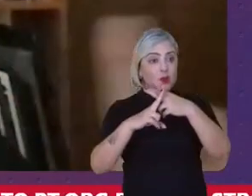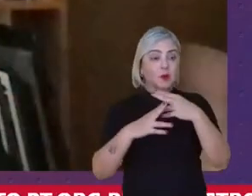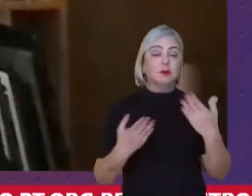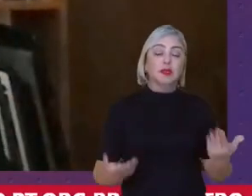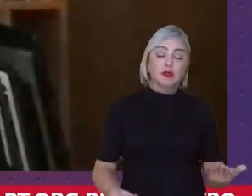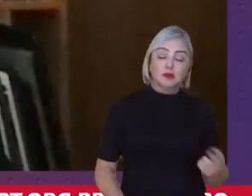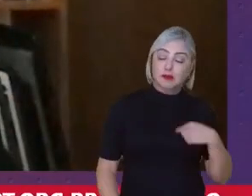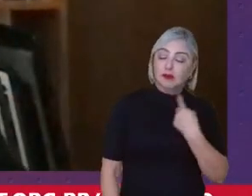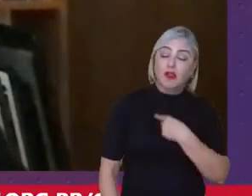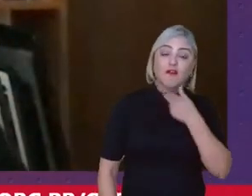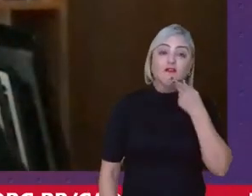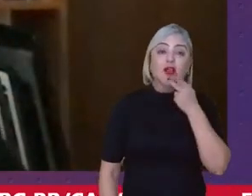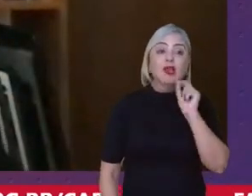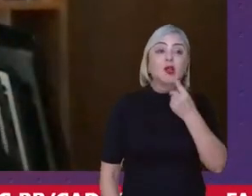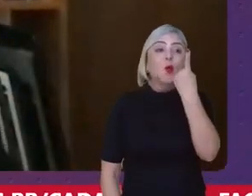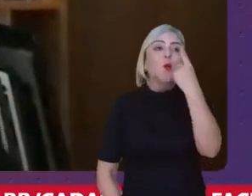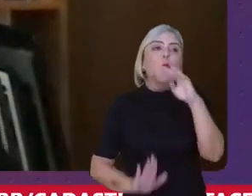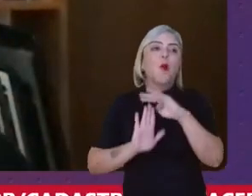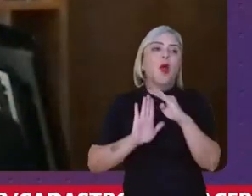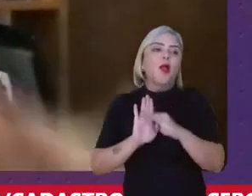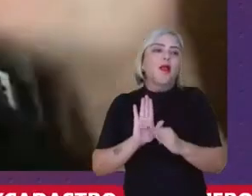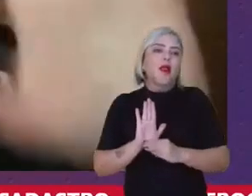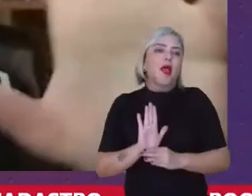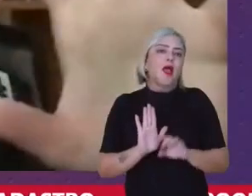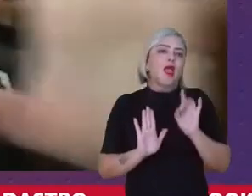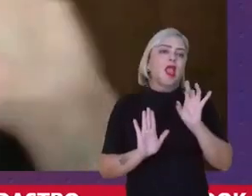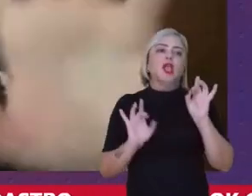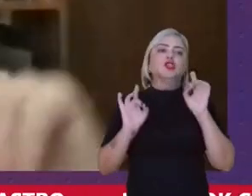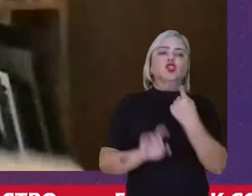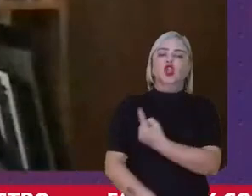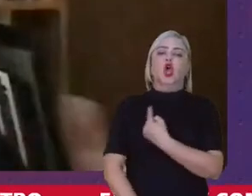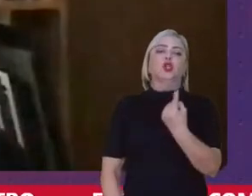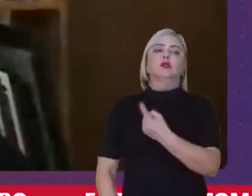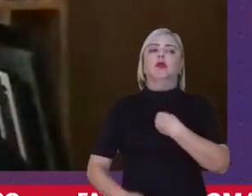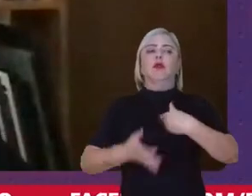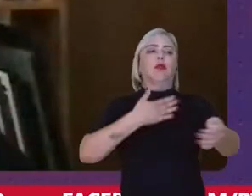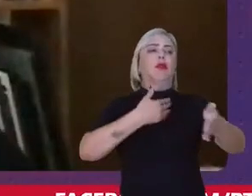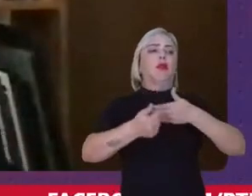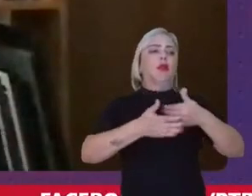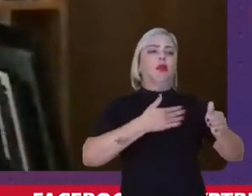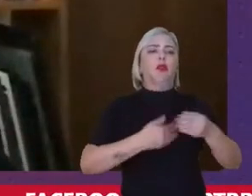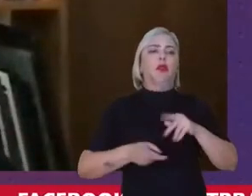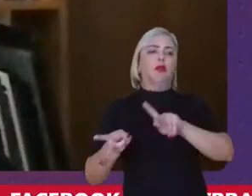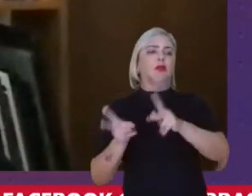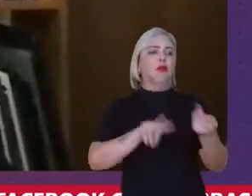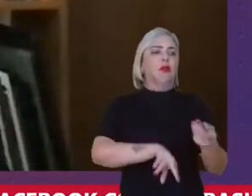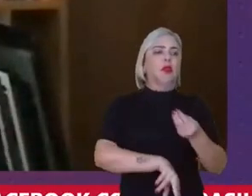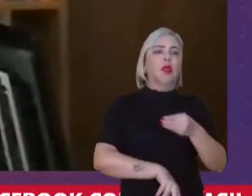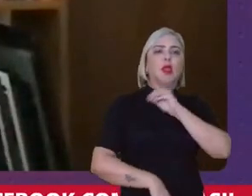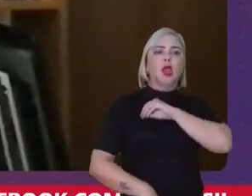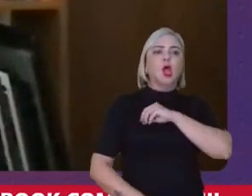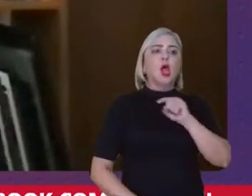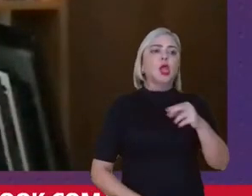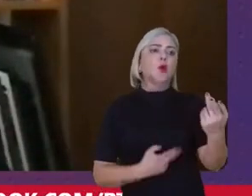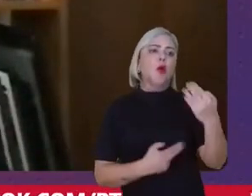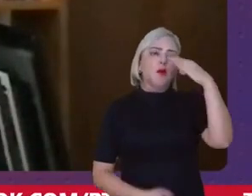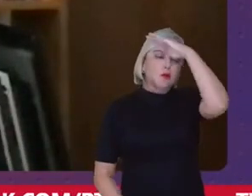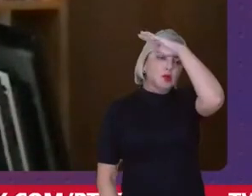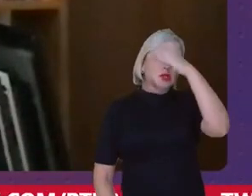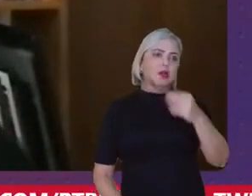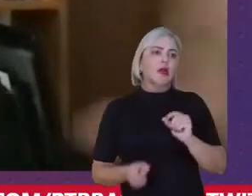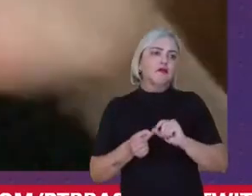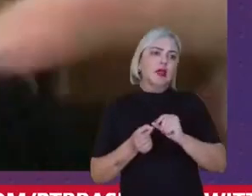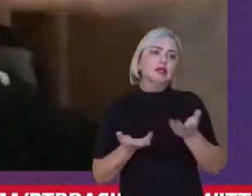Então, nós não estamos falando de um programa que é um programa que está sozinho, solto, passando um dinheiro, como é o programa que o Bolsonaro está